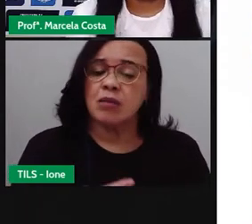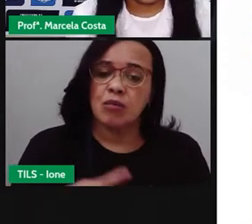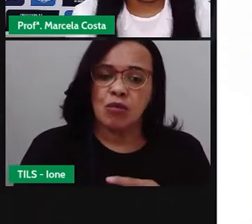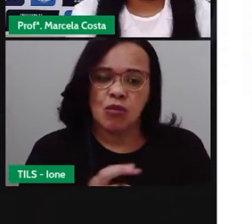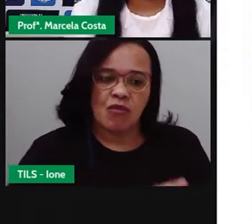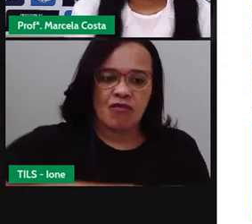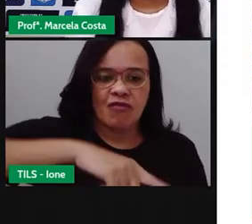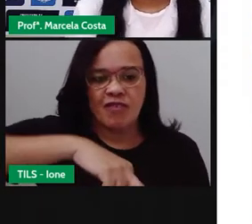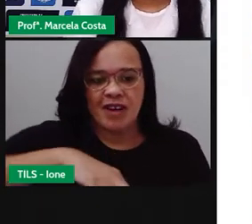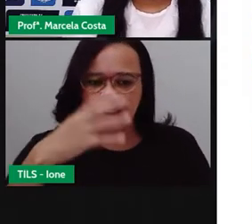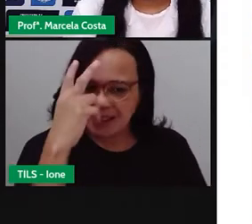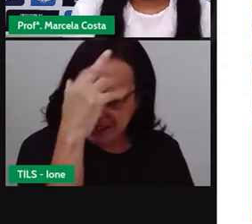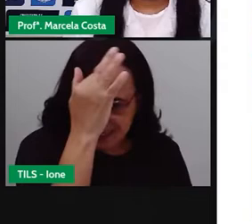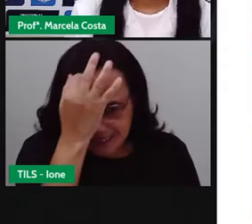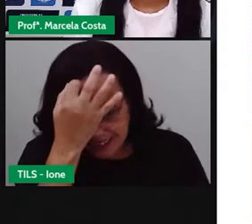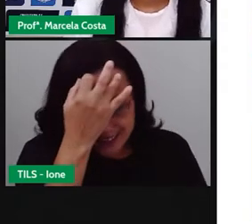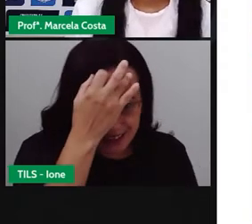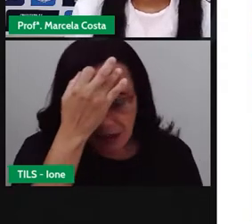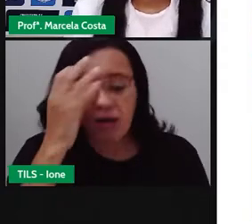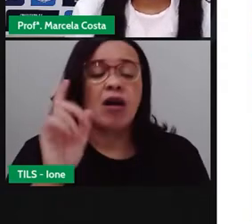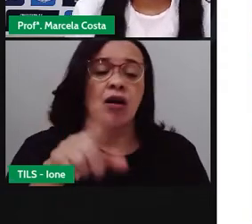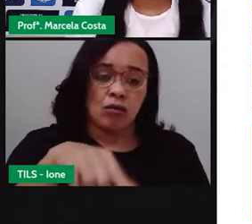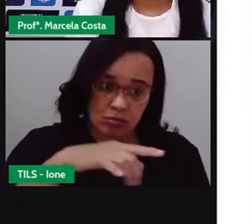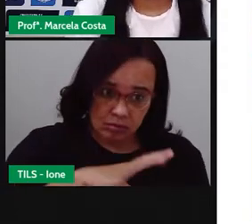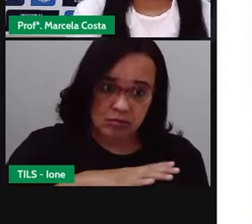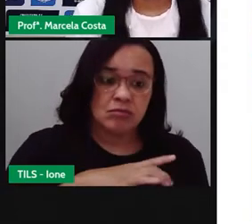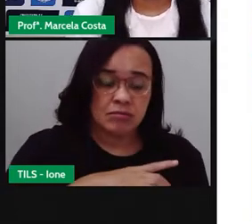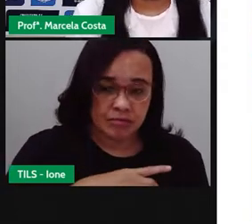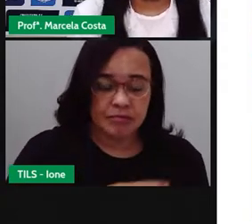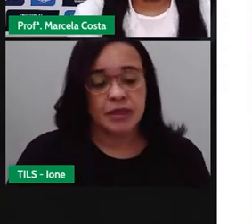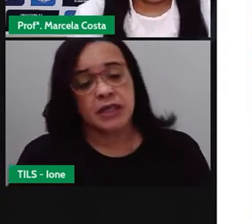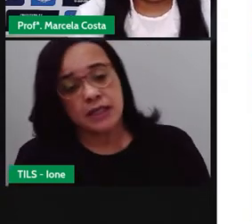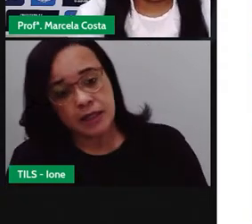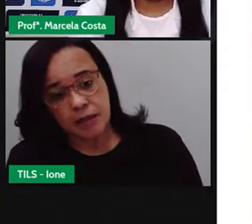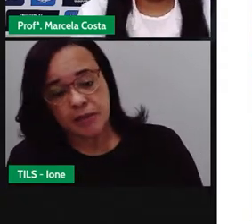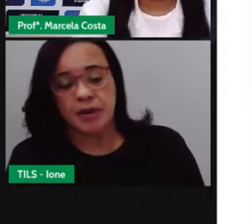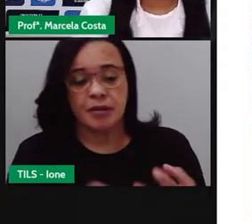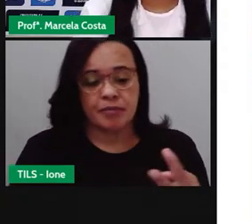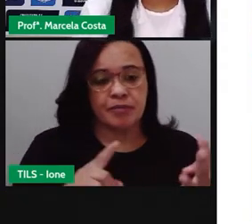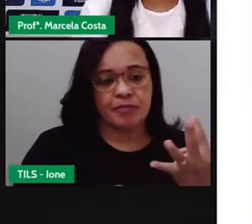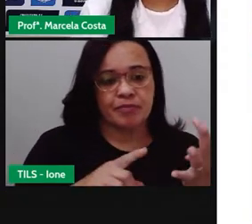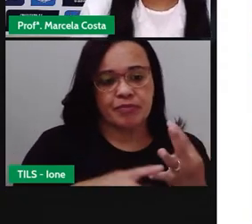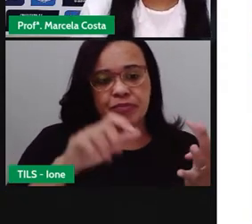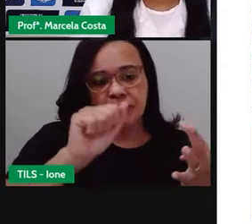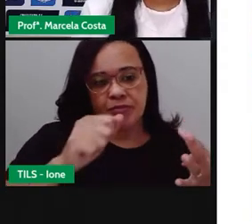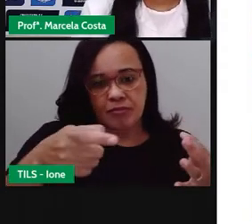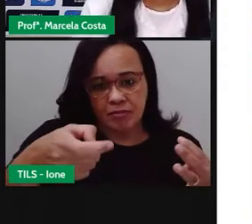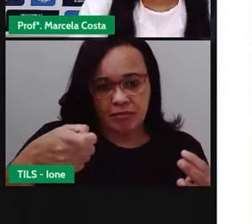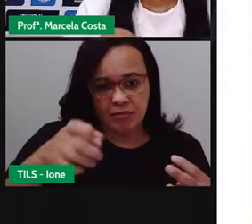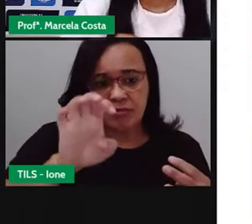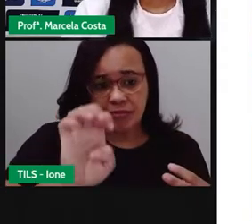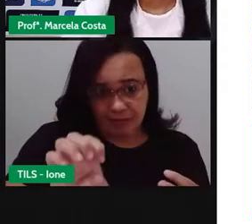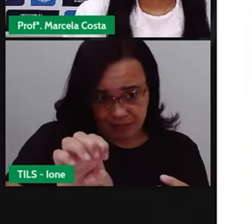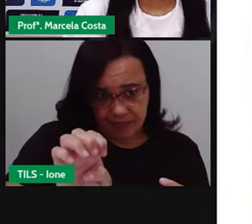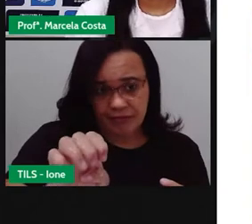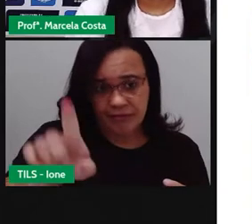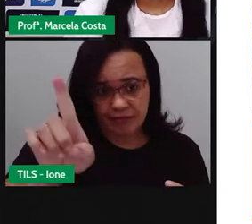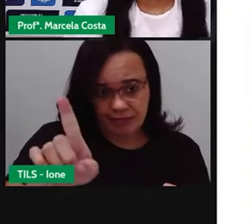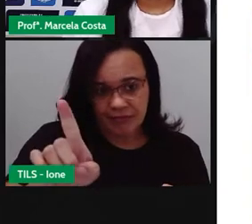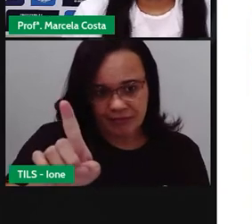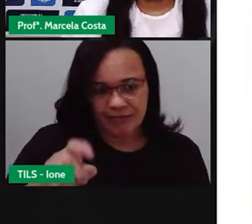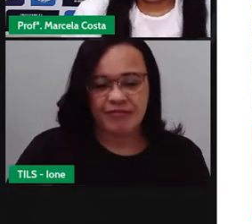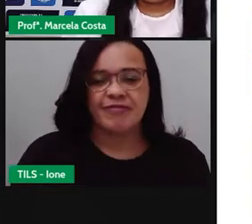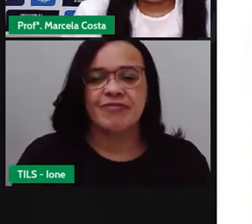de carnaval, e o axé, que também é um ritmo presente na região Nordeste,